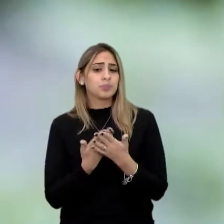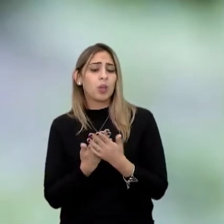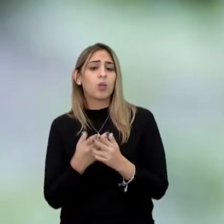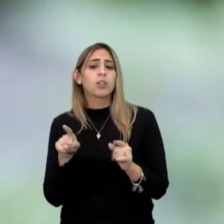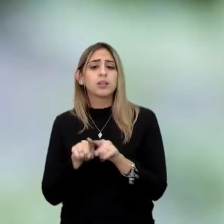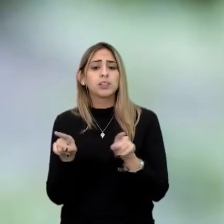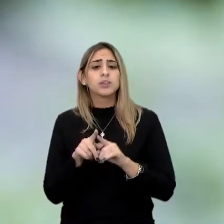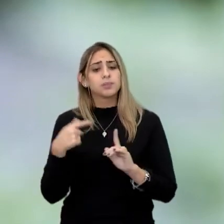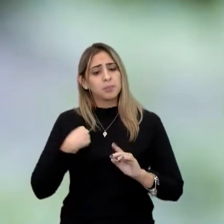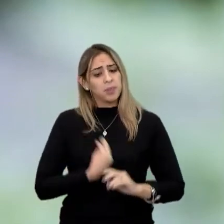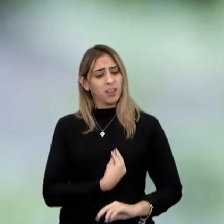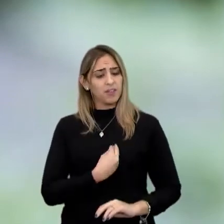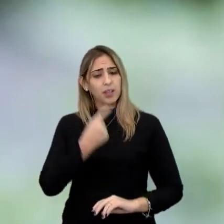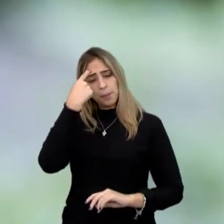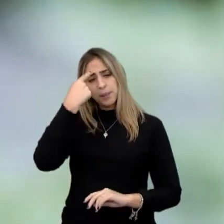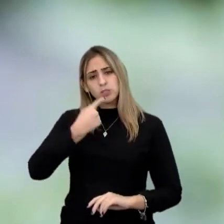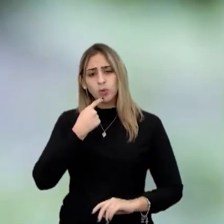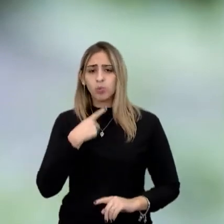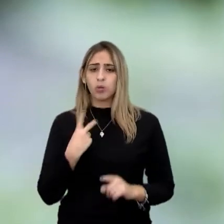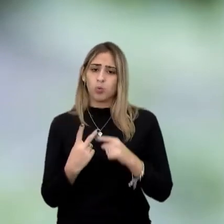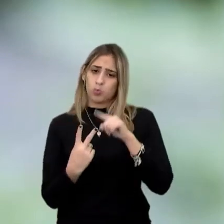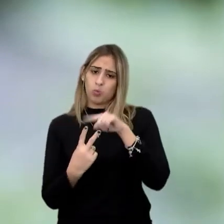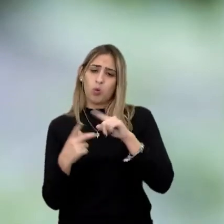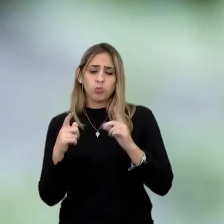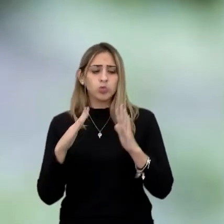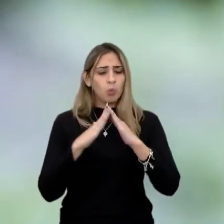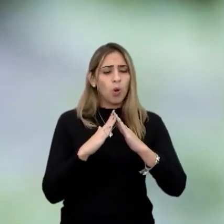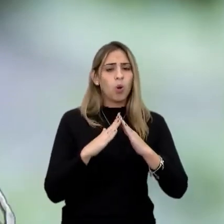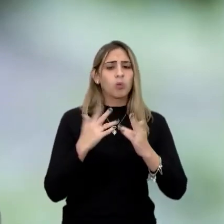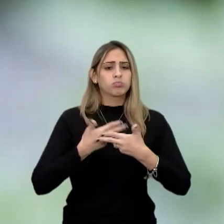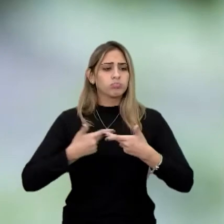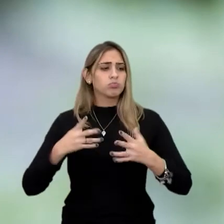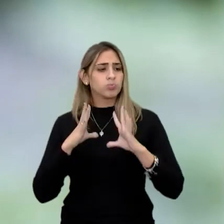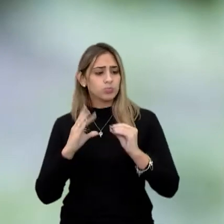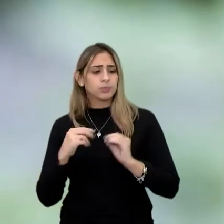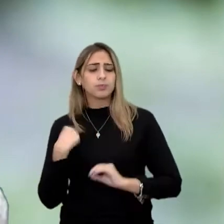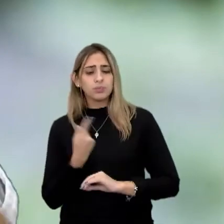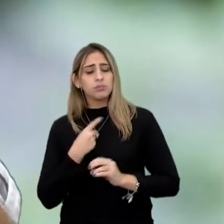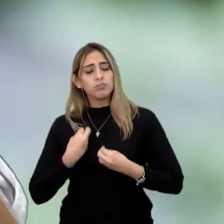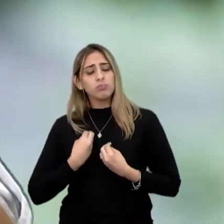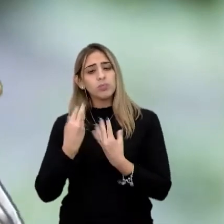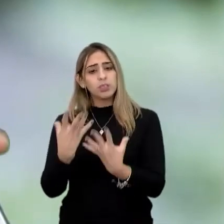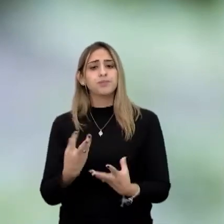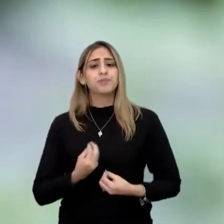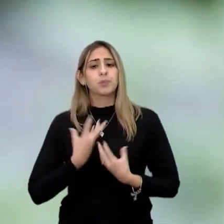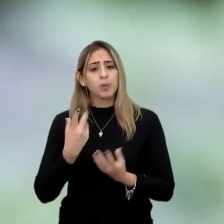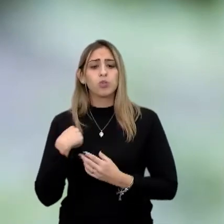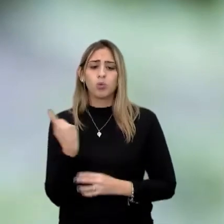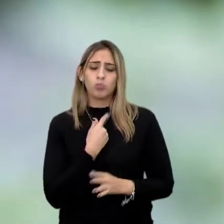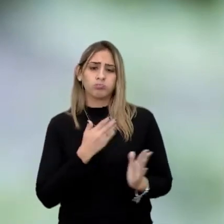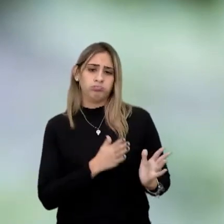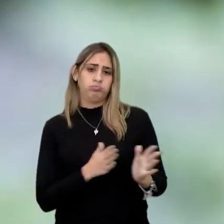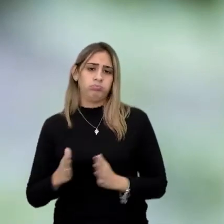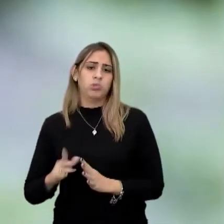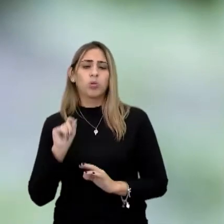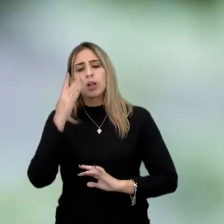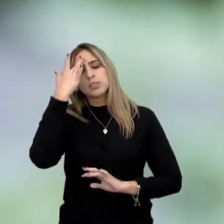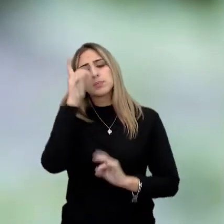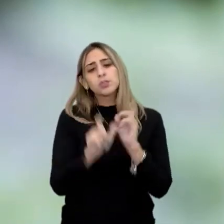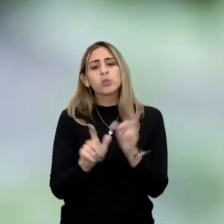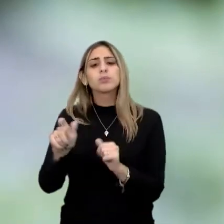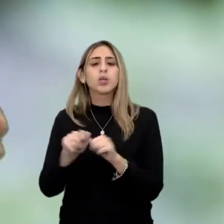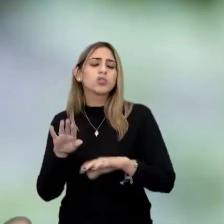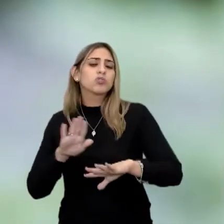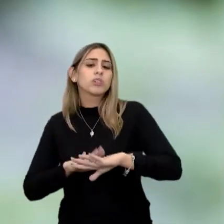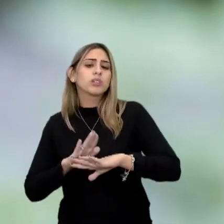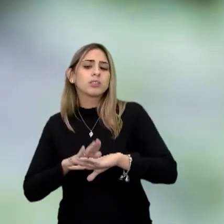que é para minha vida pessoal, com os meus amigos, onde eu moro e tudo mais, porque a gente dá informações do nosso processo. E o que as pessoas podem